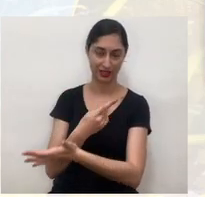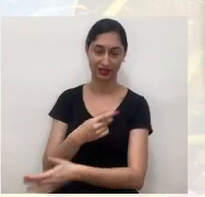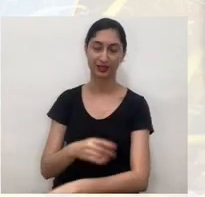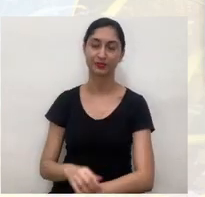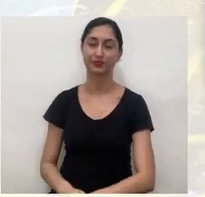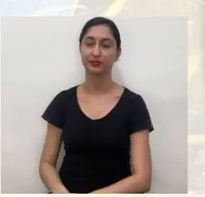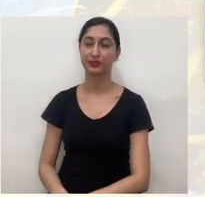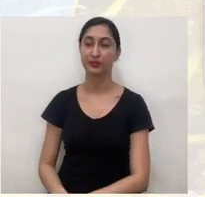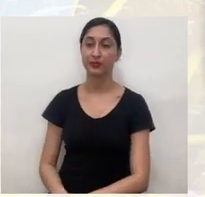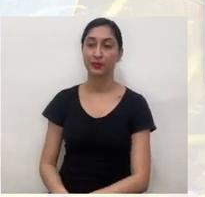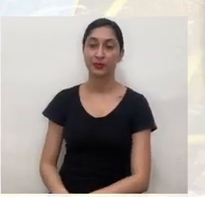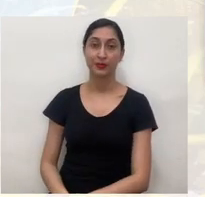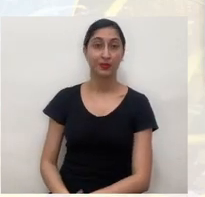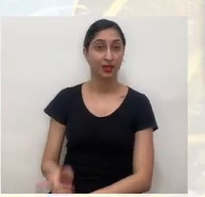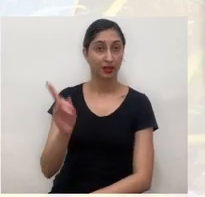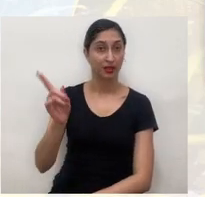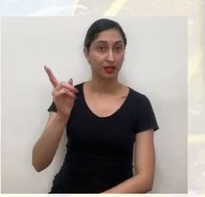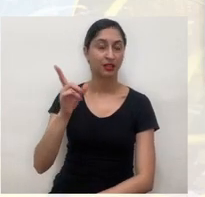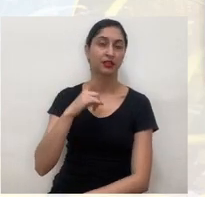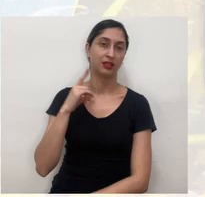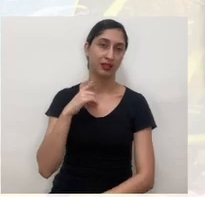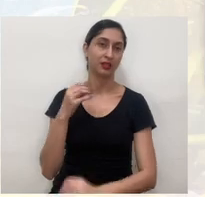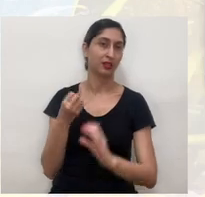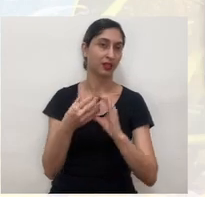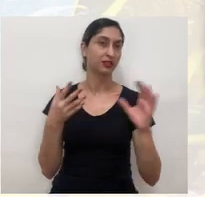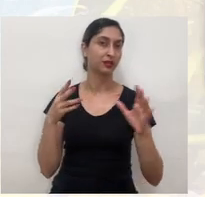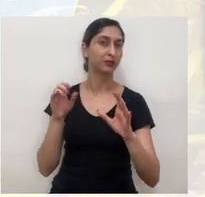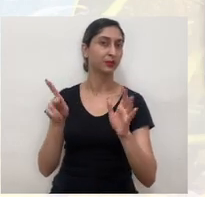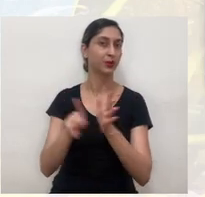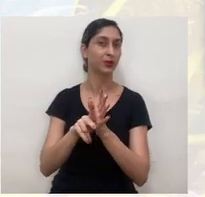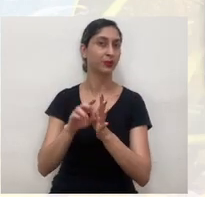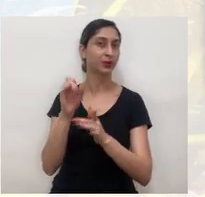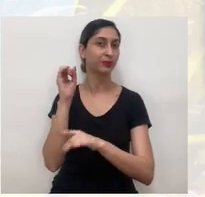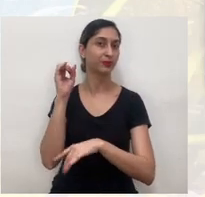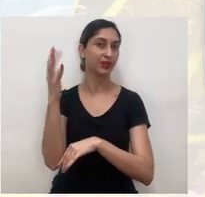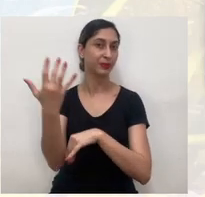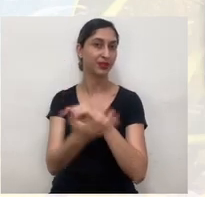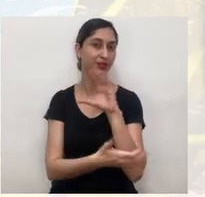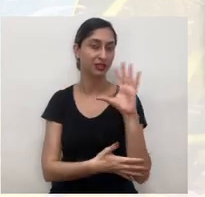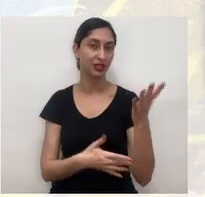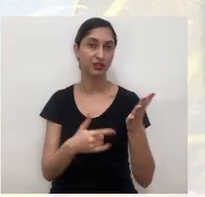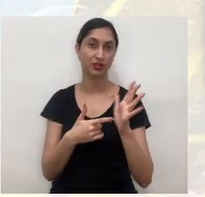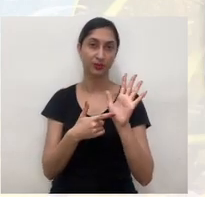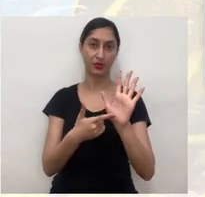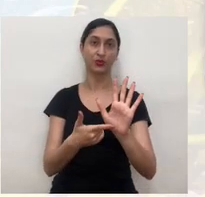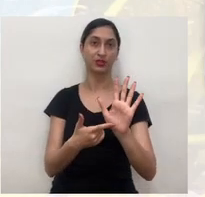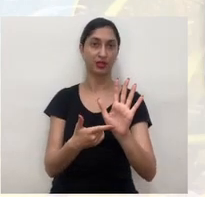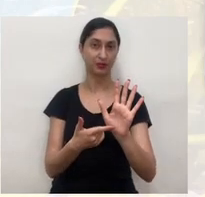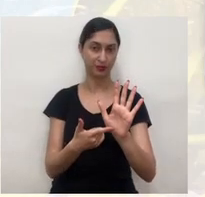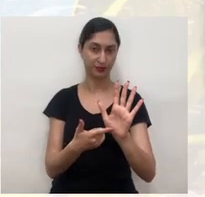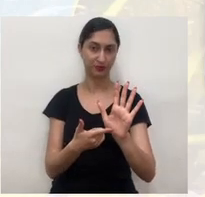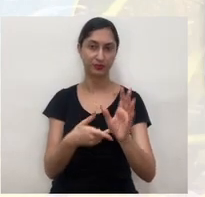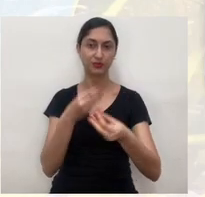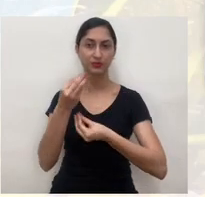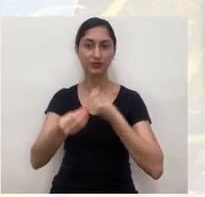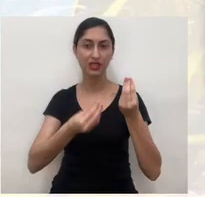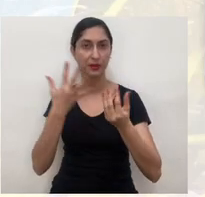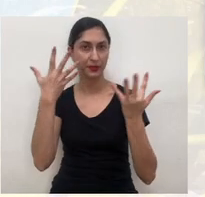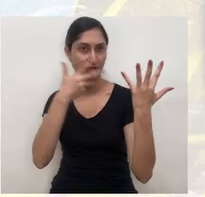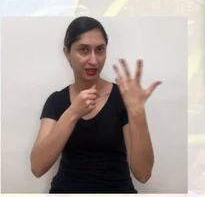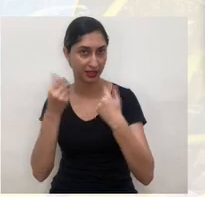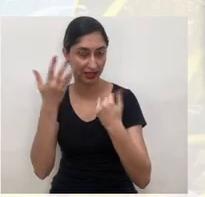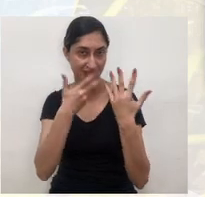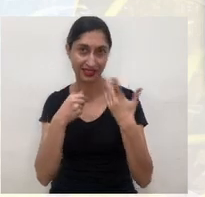partido paisagístico, porque ele mostra que a beleza não está